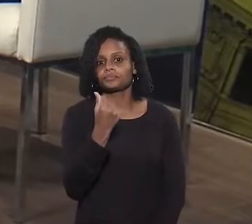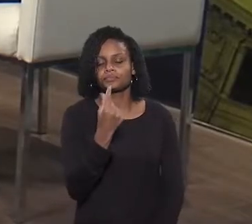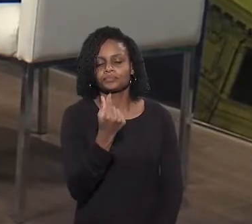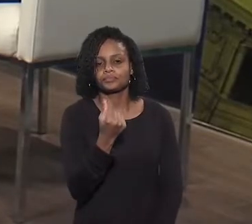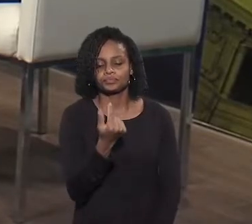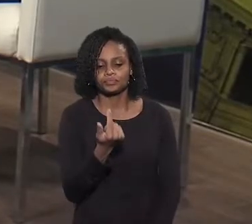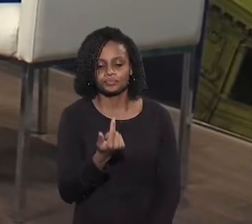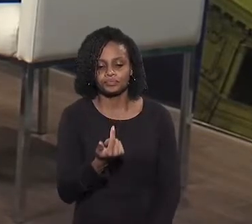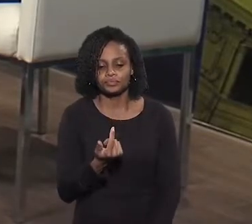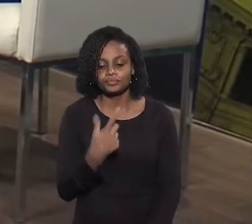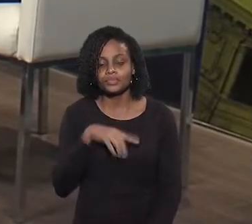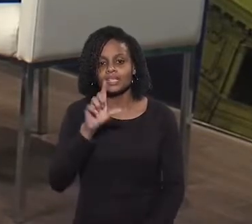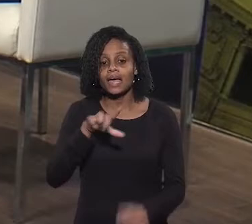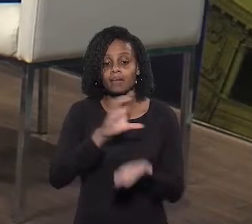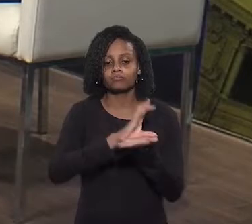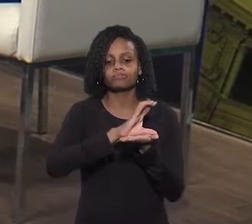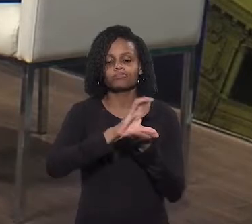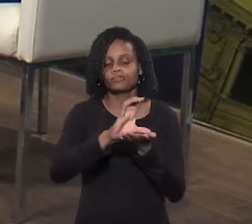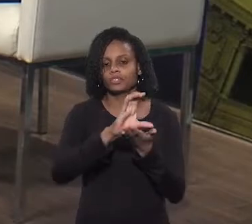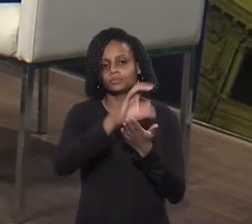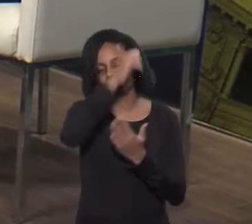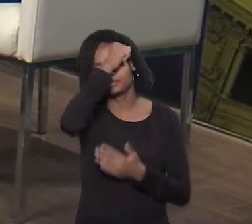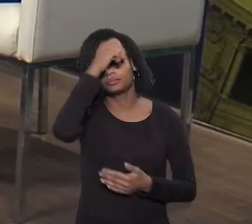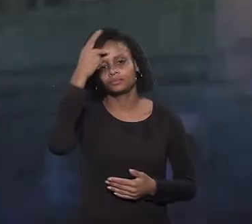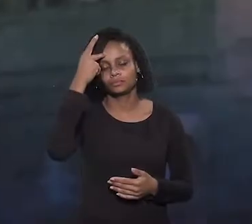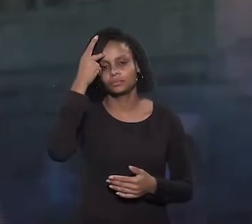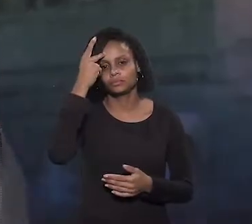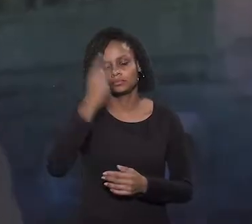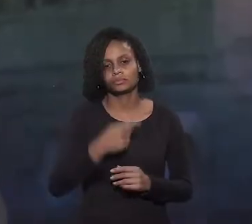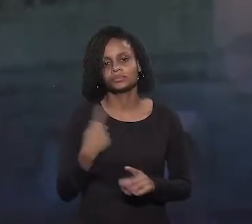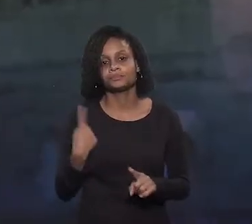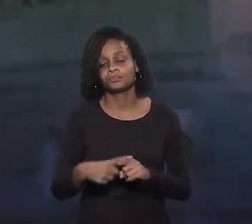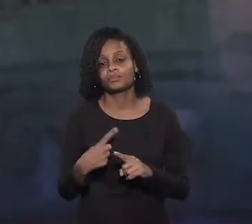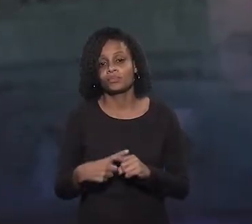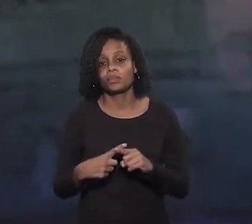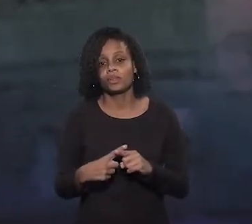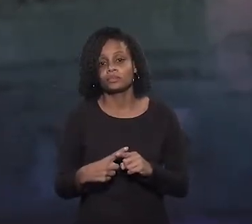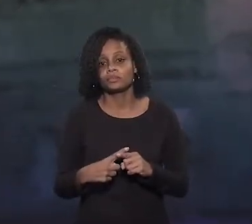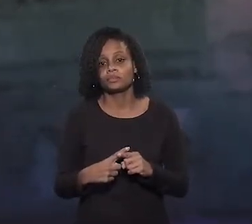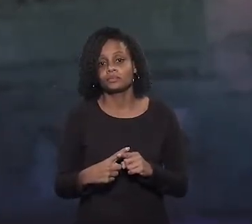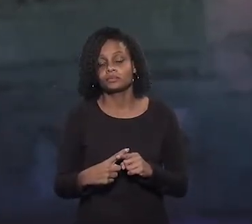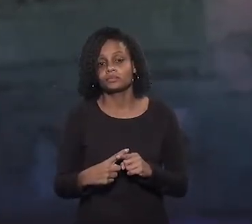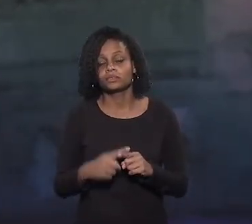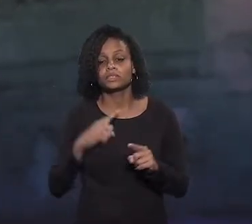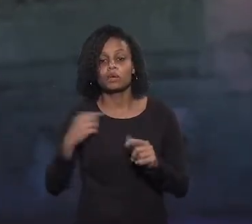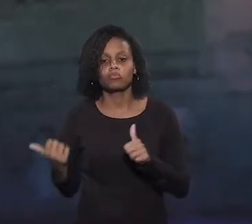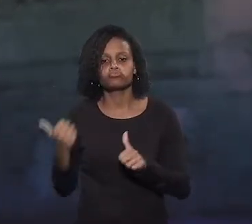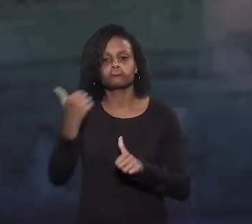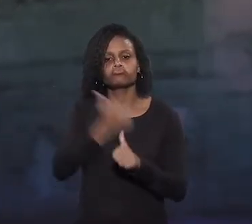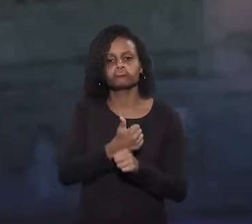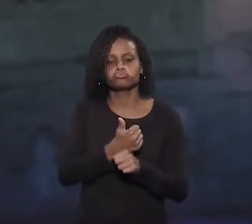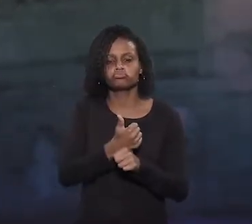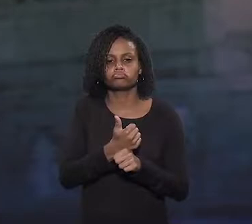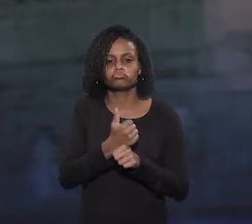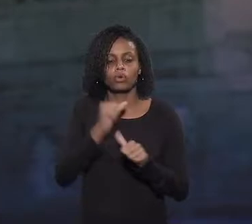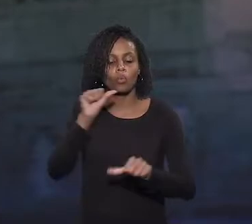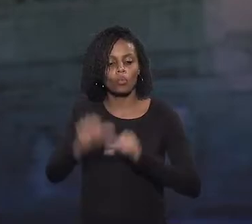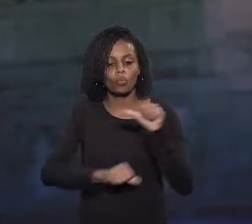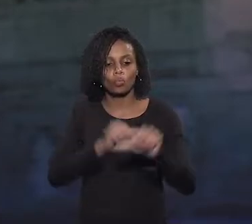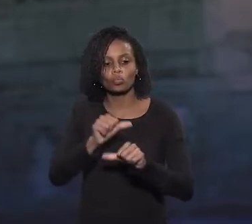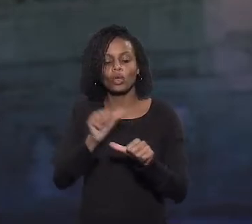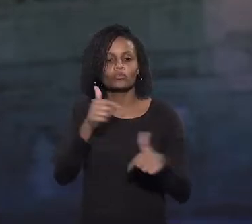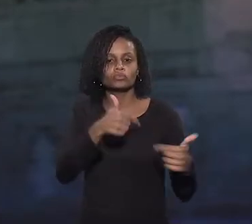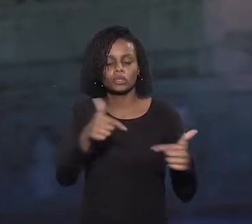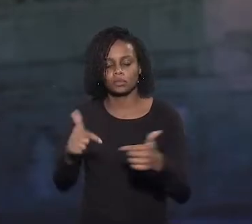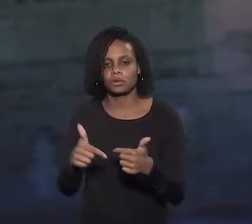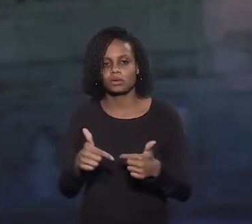dinheiro, é investimento público. Porque há uma substituição de funções, Fernanda. Se você